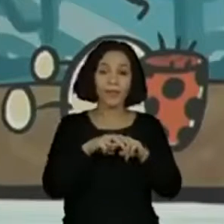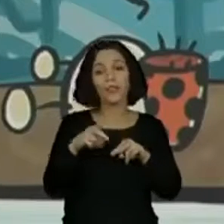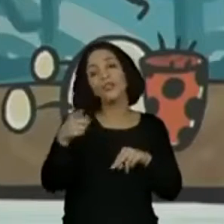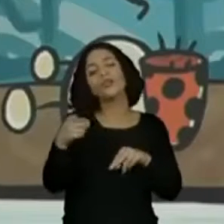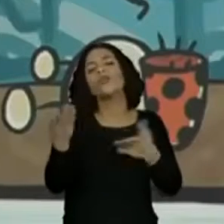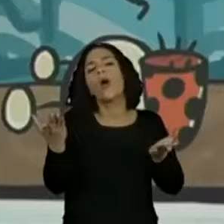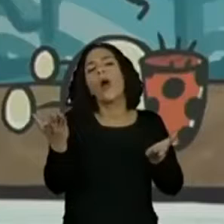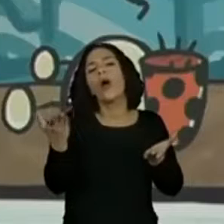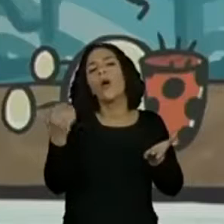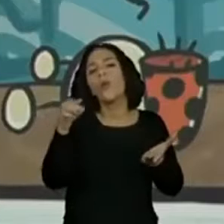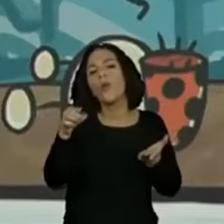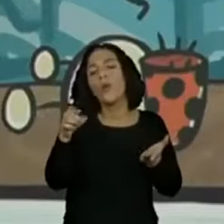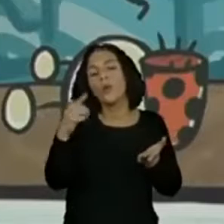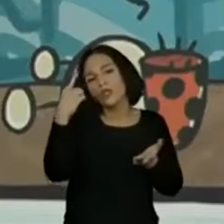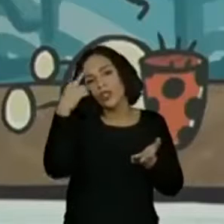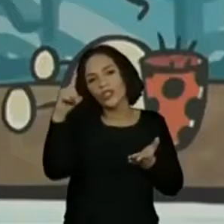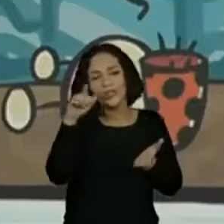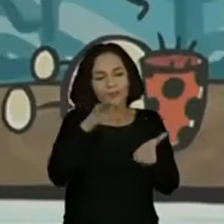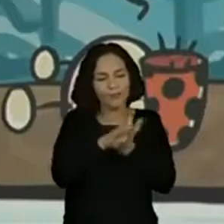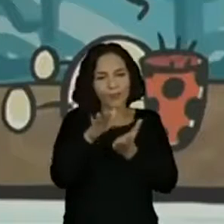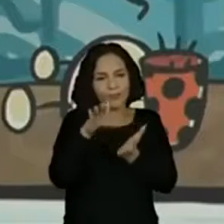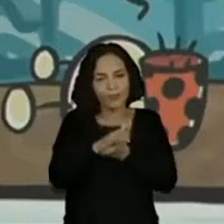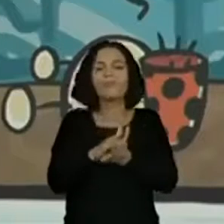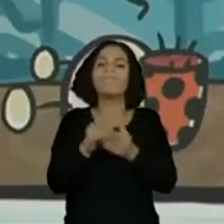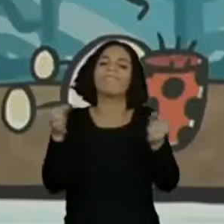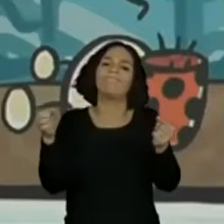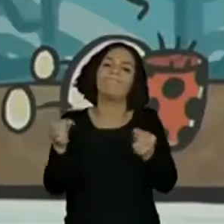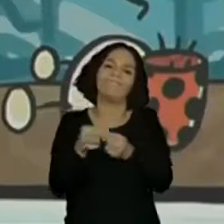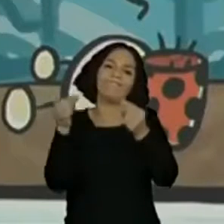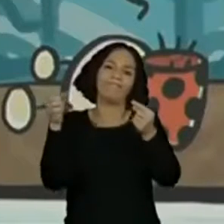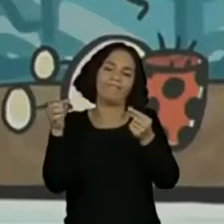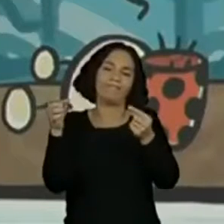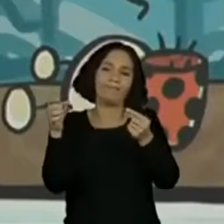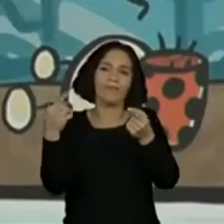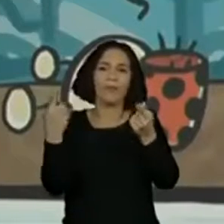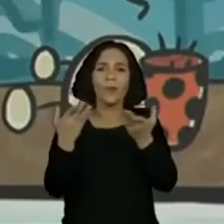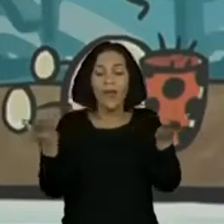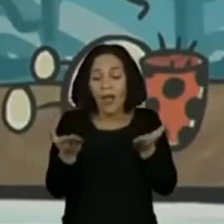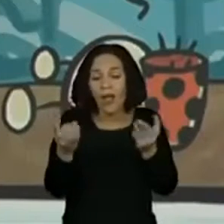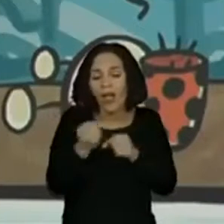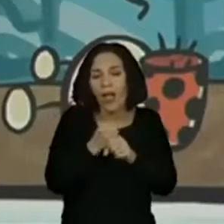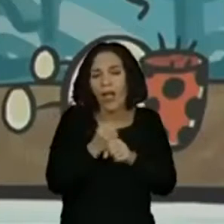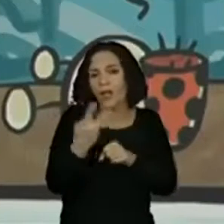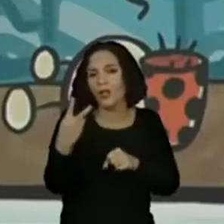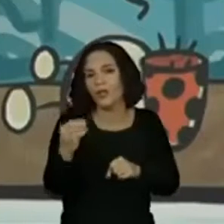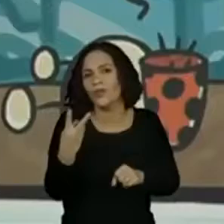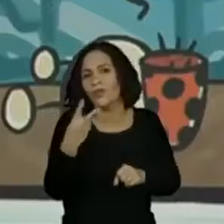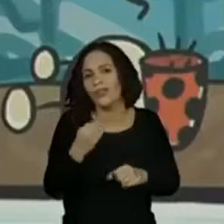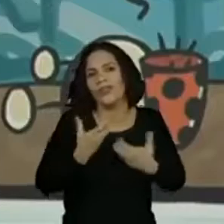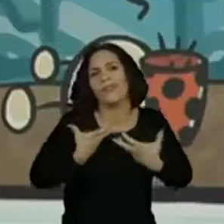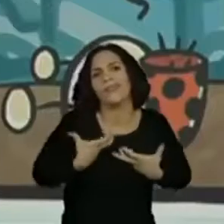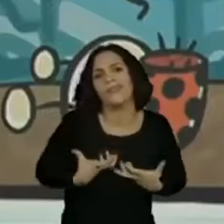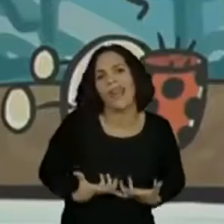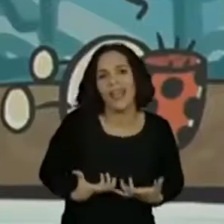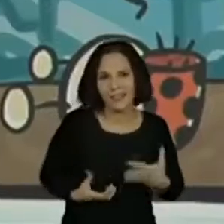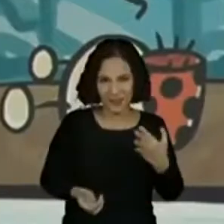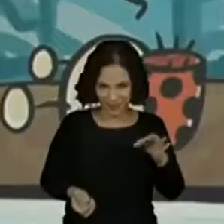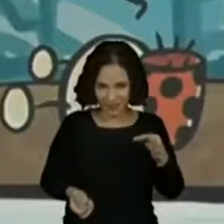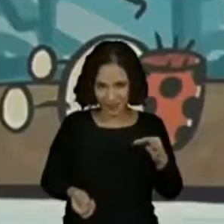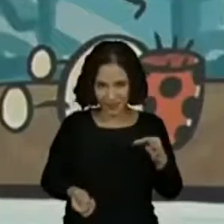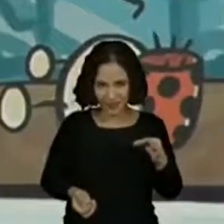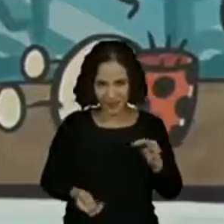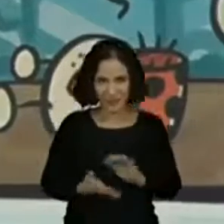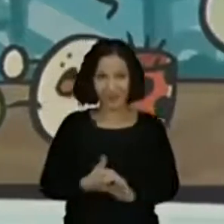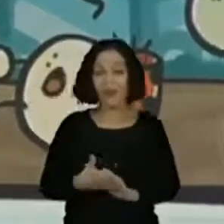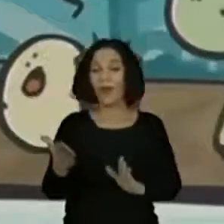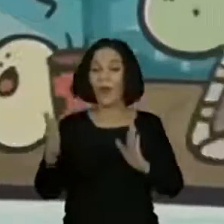foi publicada é muito importante. É importante para saber o contexto social do momento. Ai, né? Um ano exaustivo. Olhem lá. Agora, vou